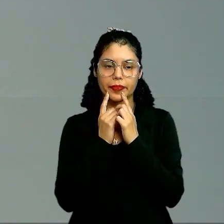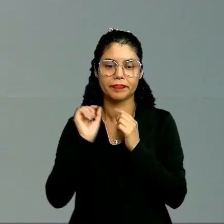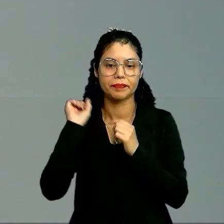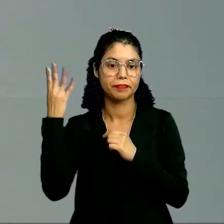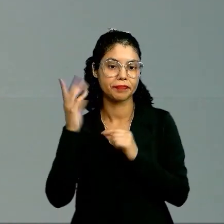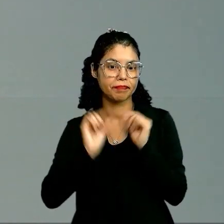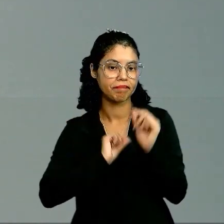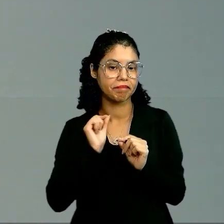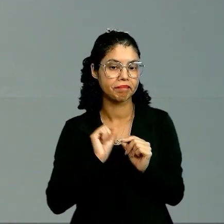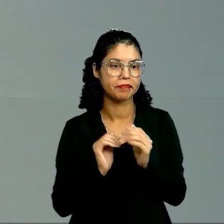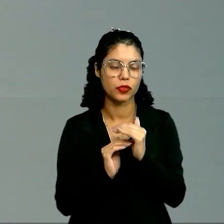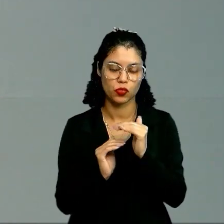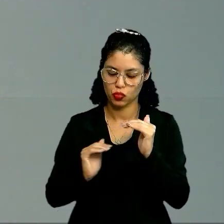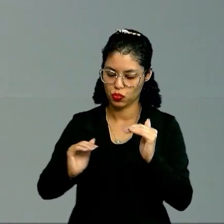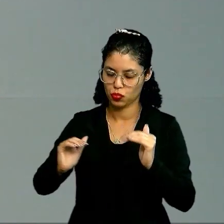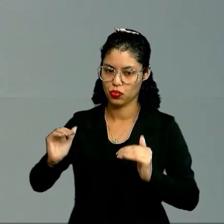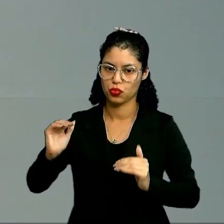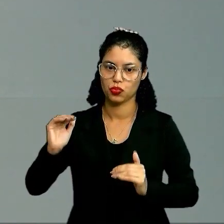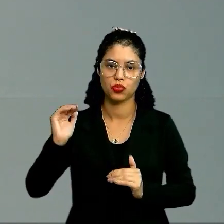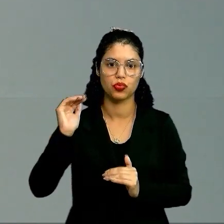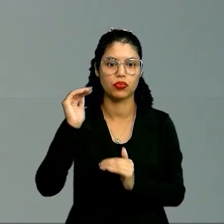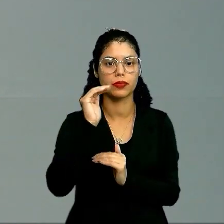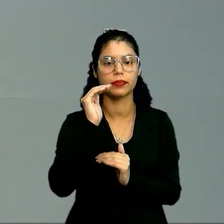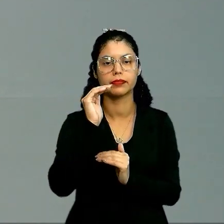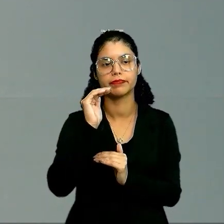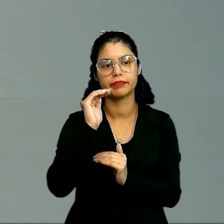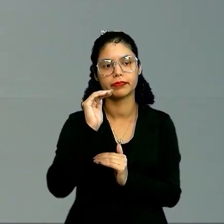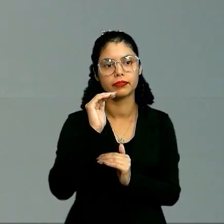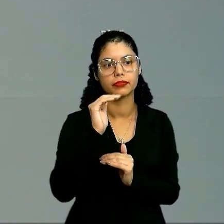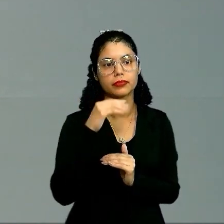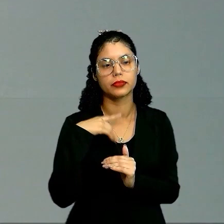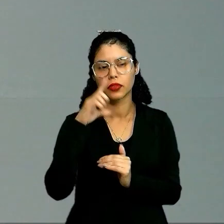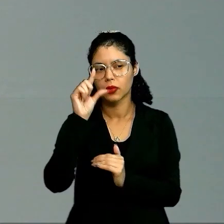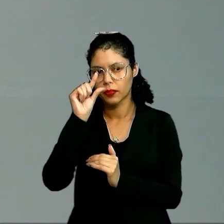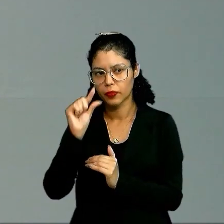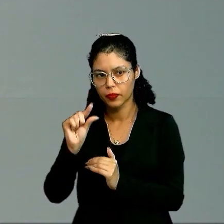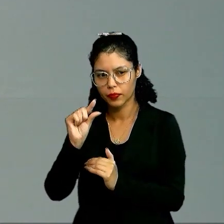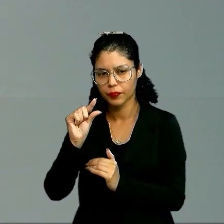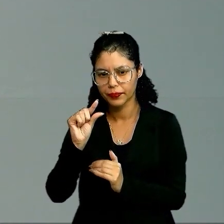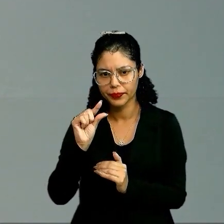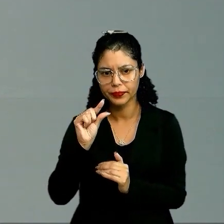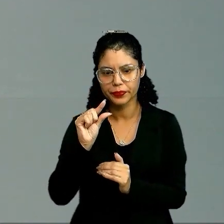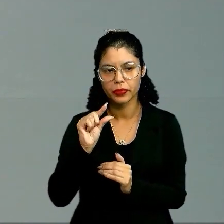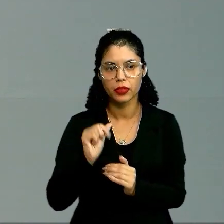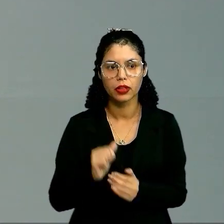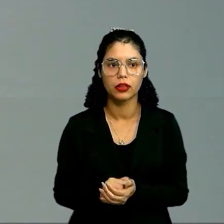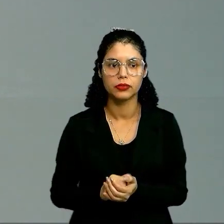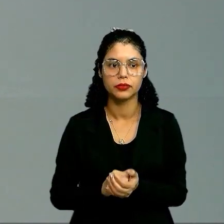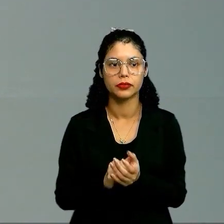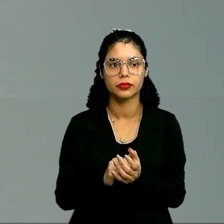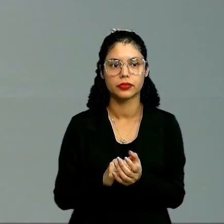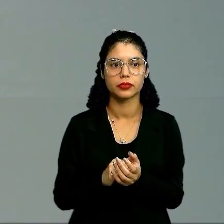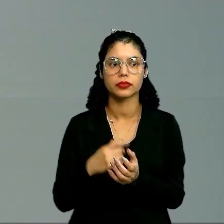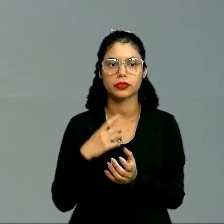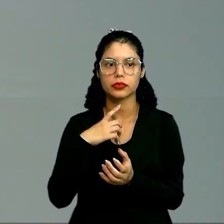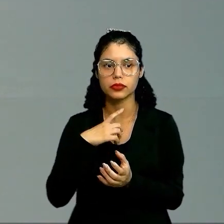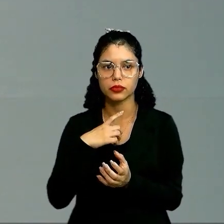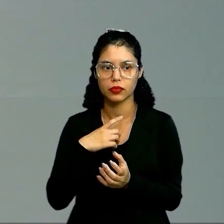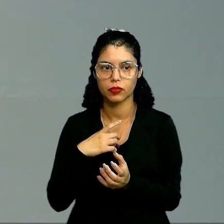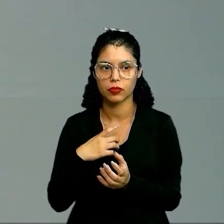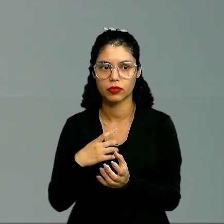acontece? A auxina está subindo. Então, naquele momento, quando tem pouca auxina, começa a criar tipo